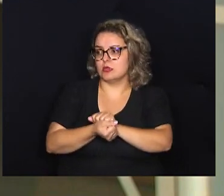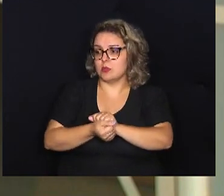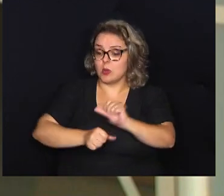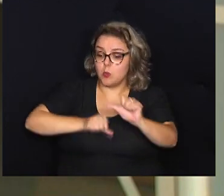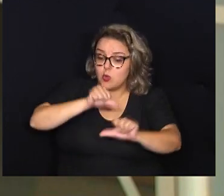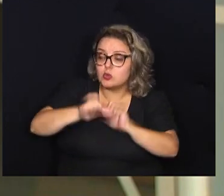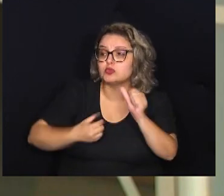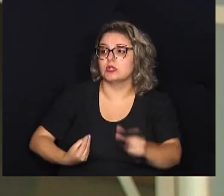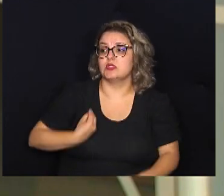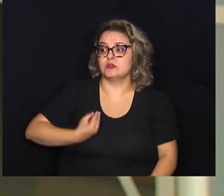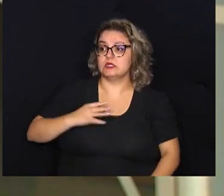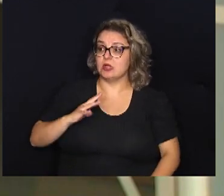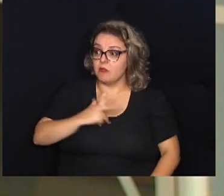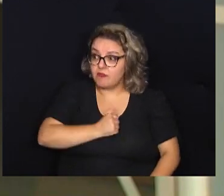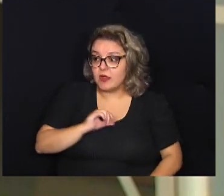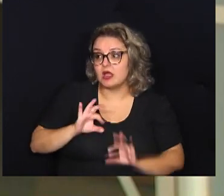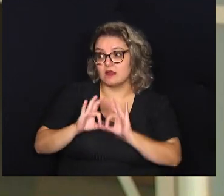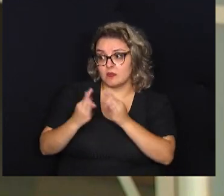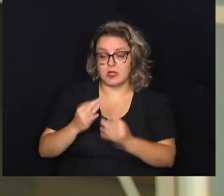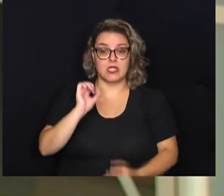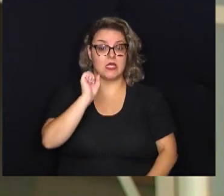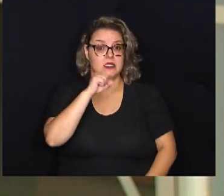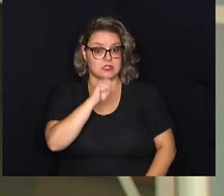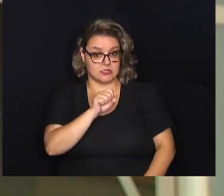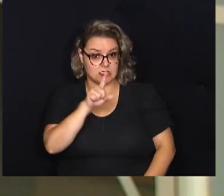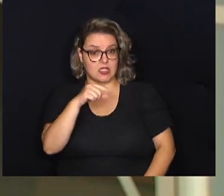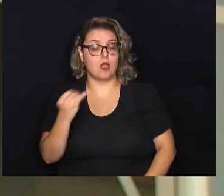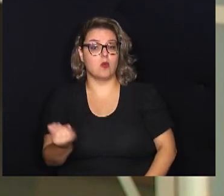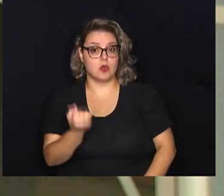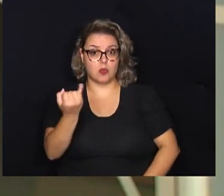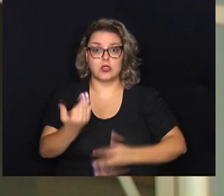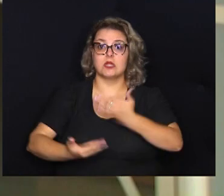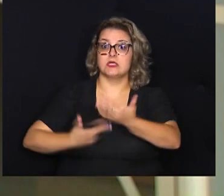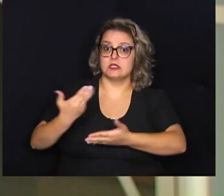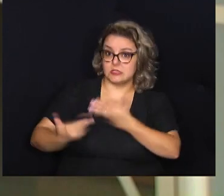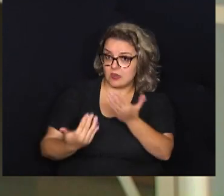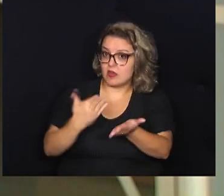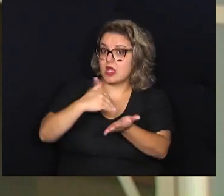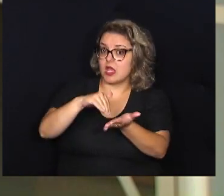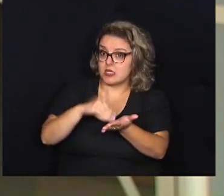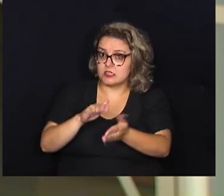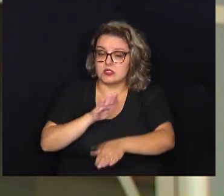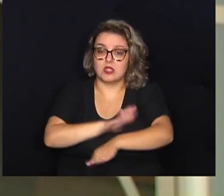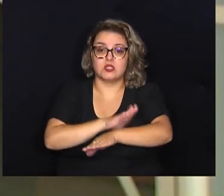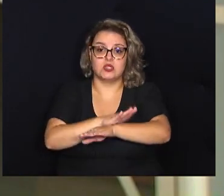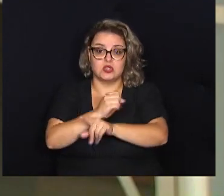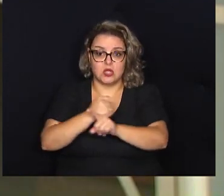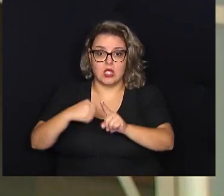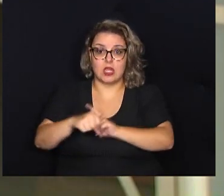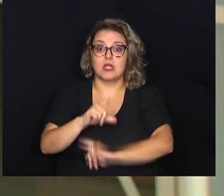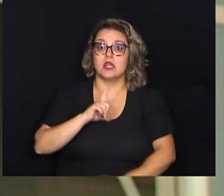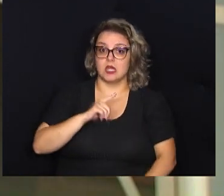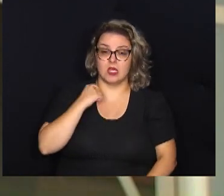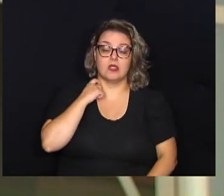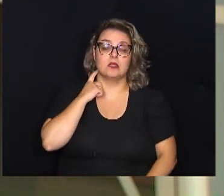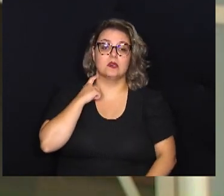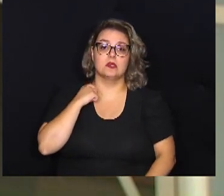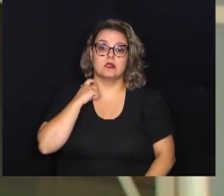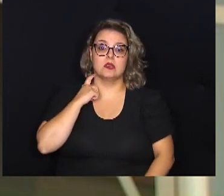recuperar a família? Sim, esse é um importante serviço que a Secretaria de Assistência Social possui, que é o